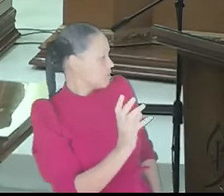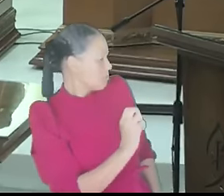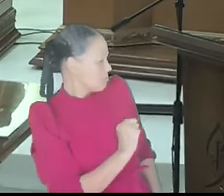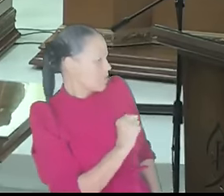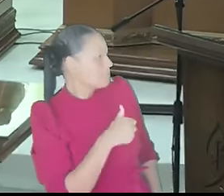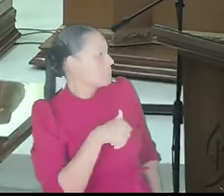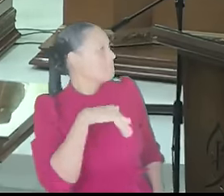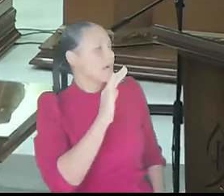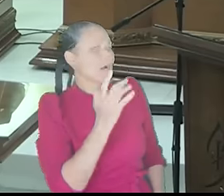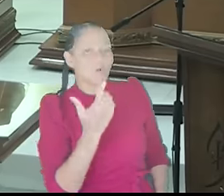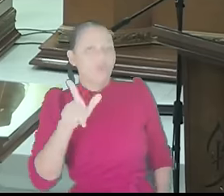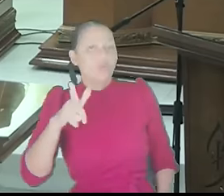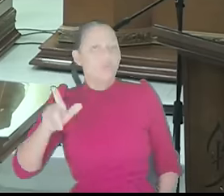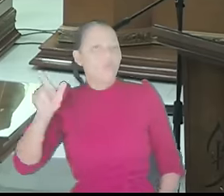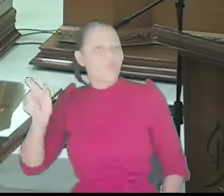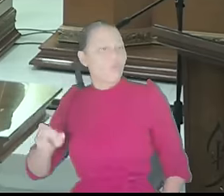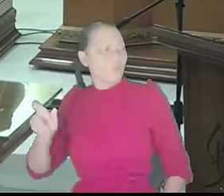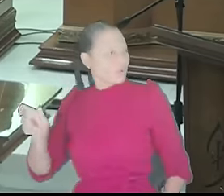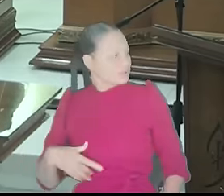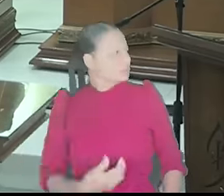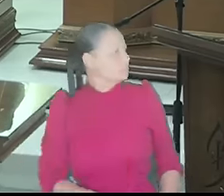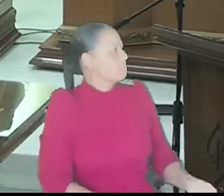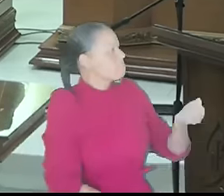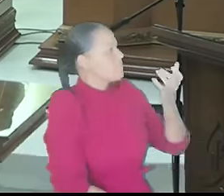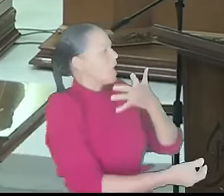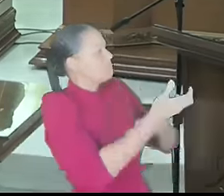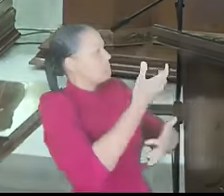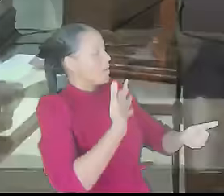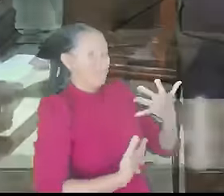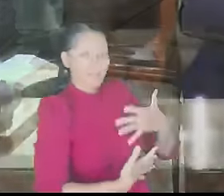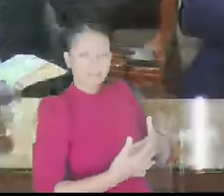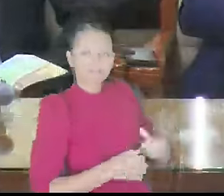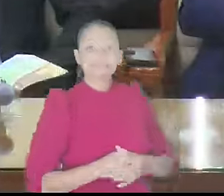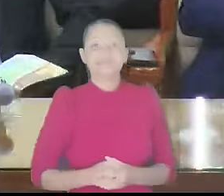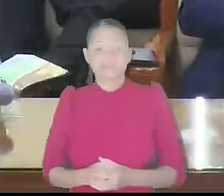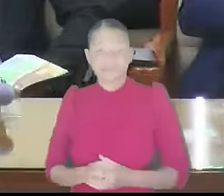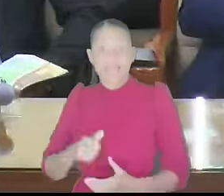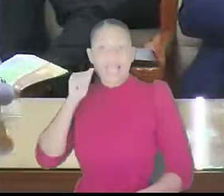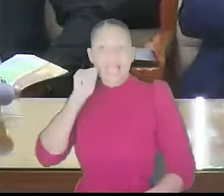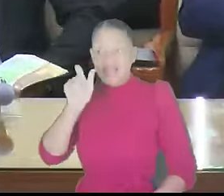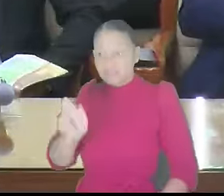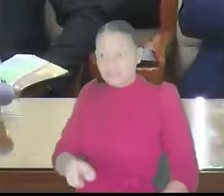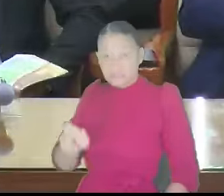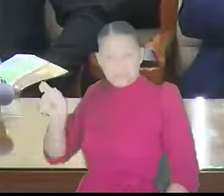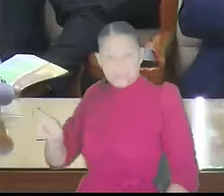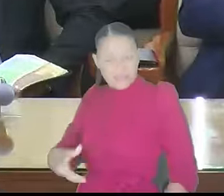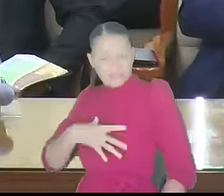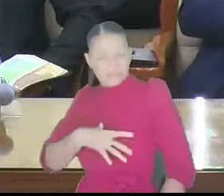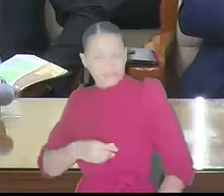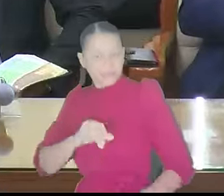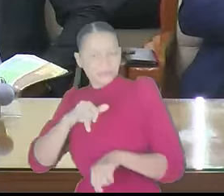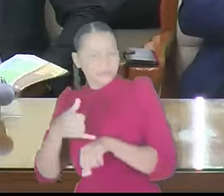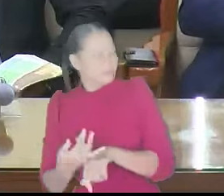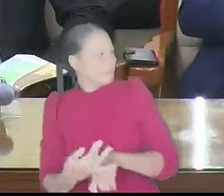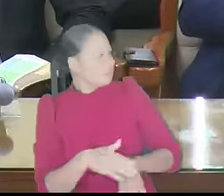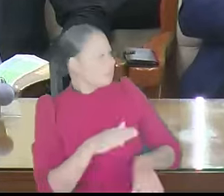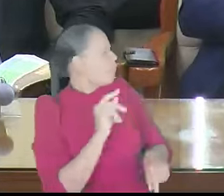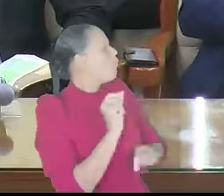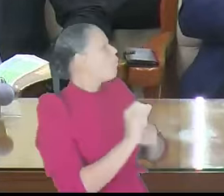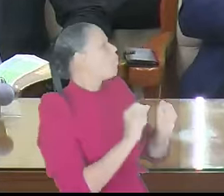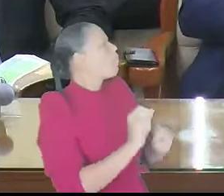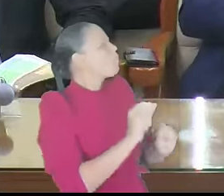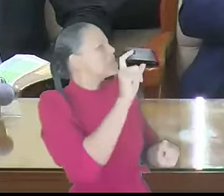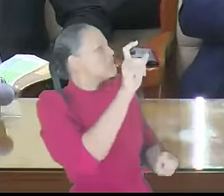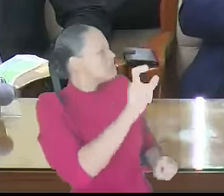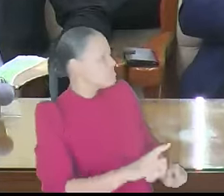que tanto nos conjuraste? As filhas de Jerusalém perguntaram à noiva, o que é o teu amado mais